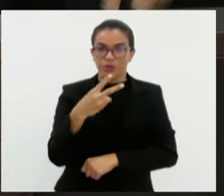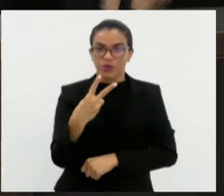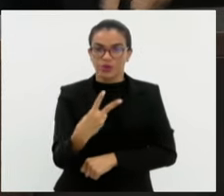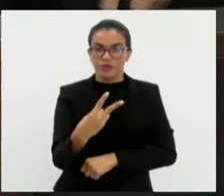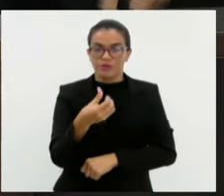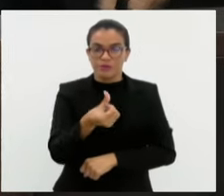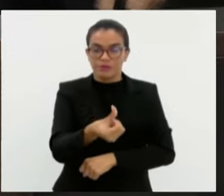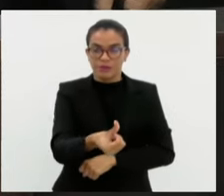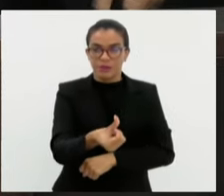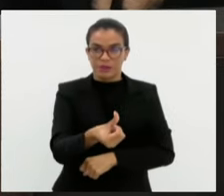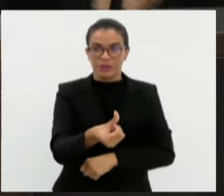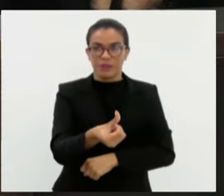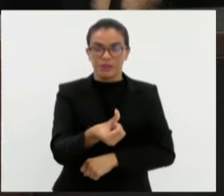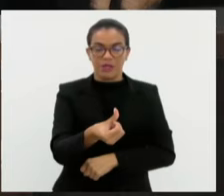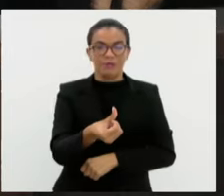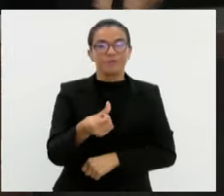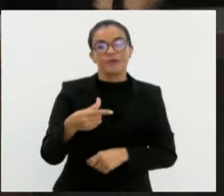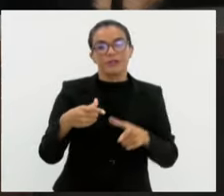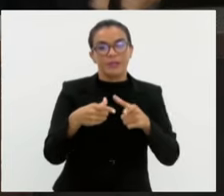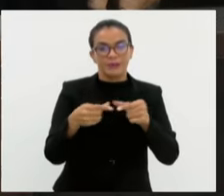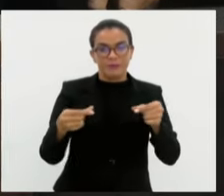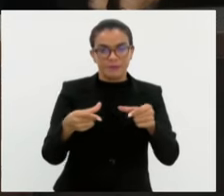5526, Distrito Federal,